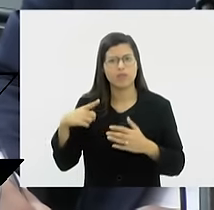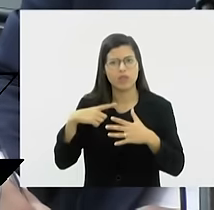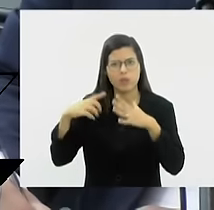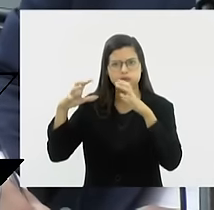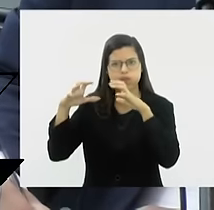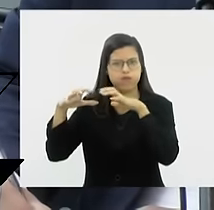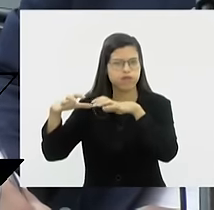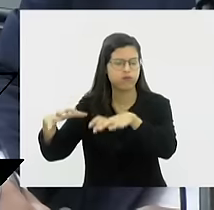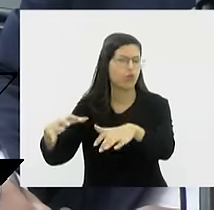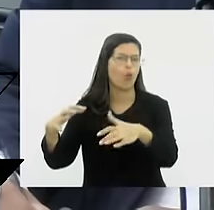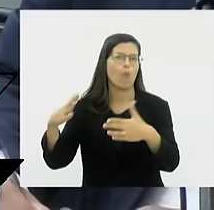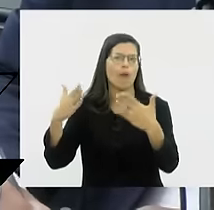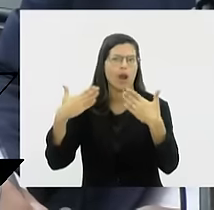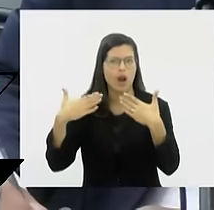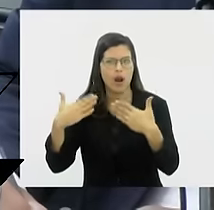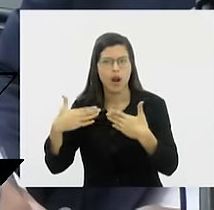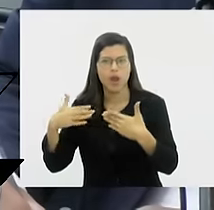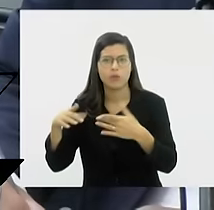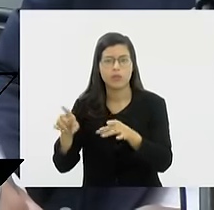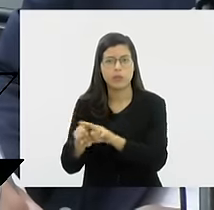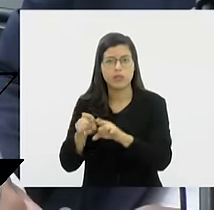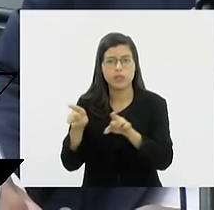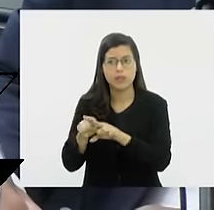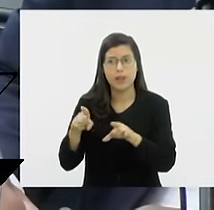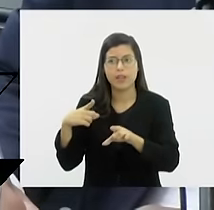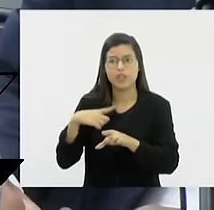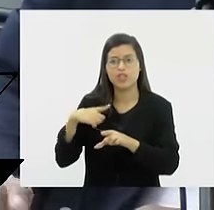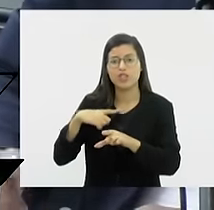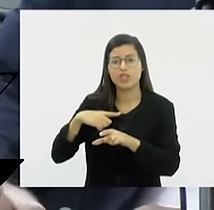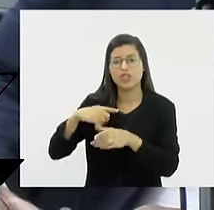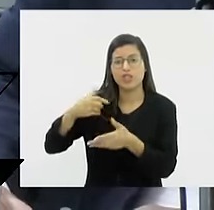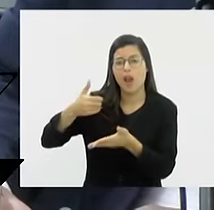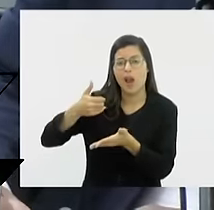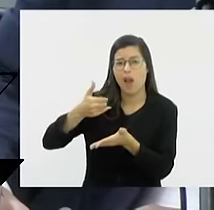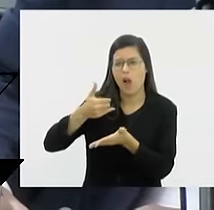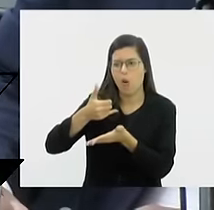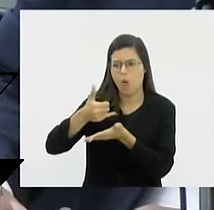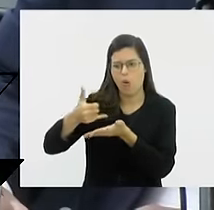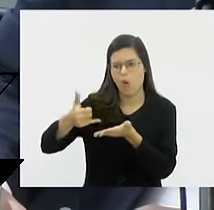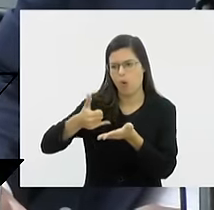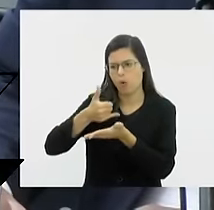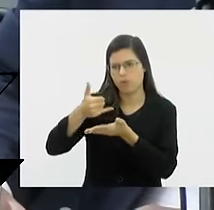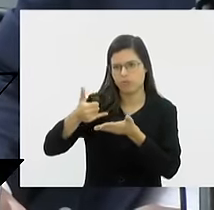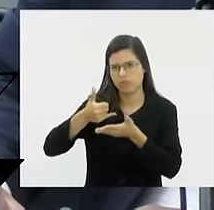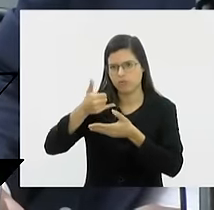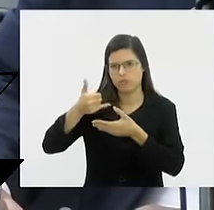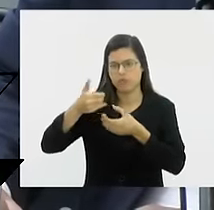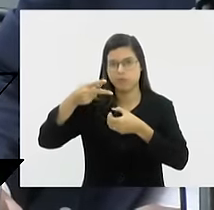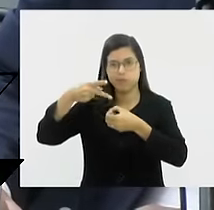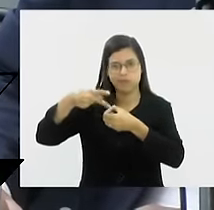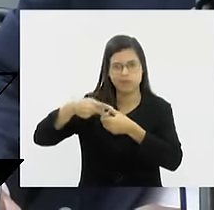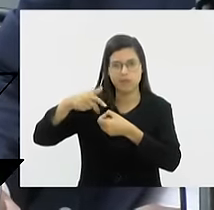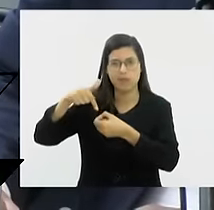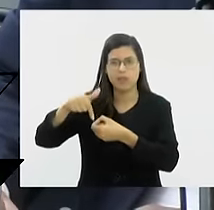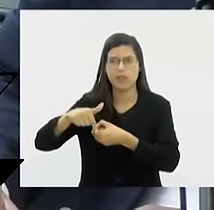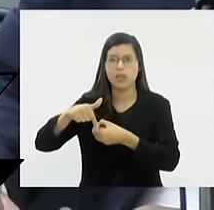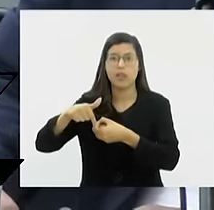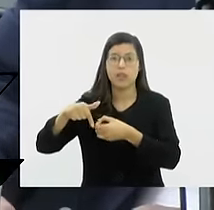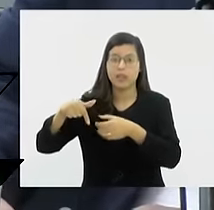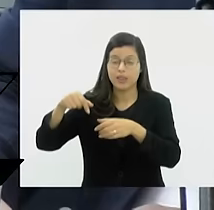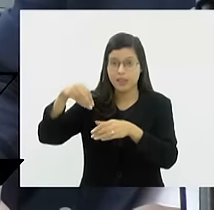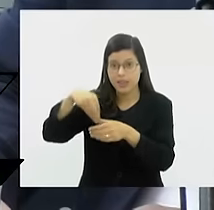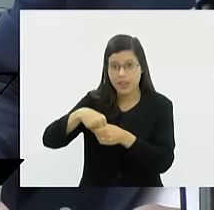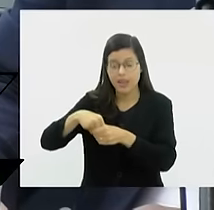tempo, existência de tonéis de óleo diesel com vazamento dentro do pátio